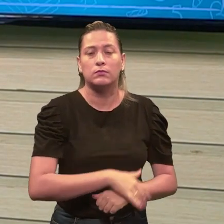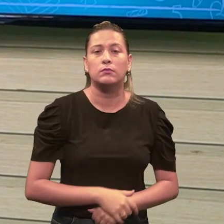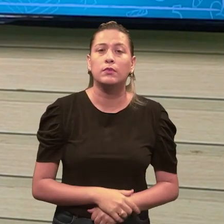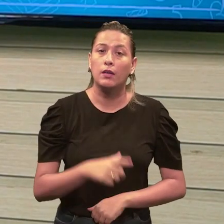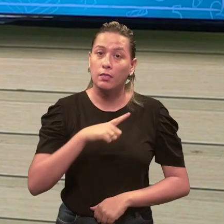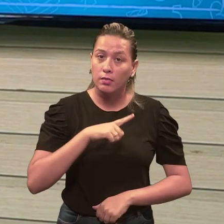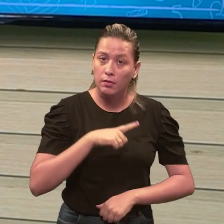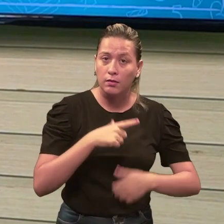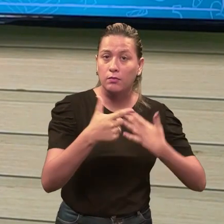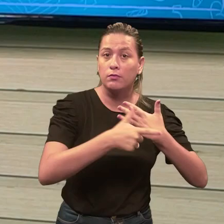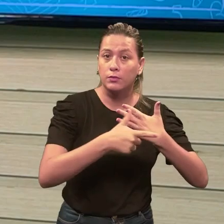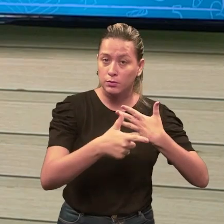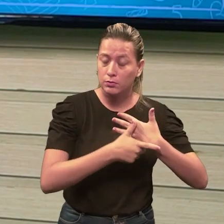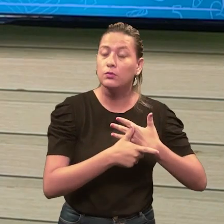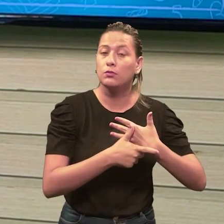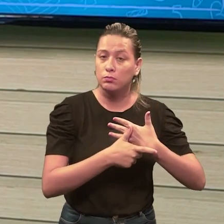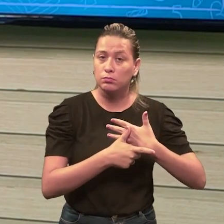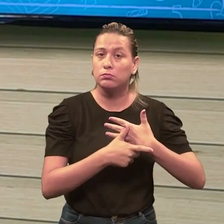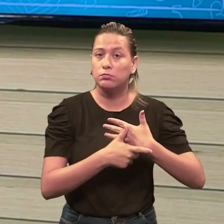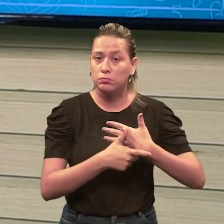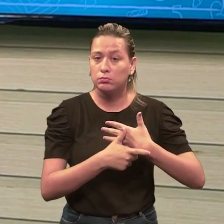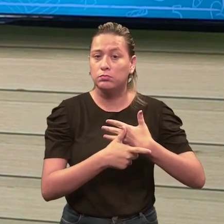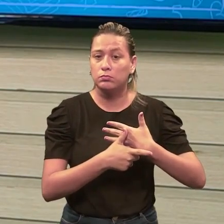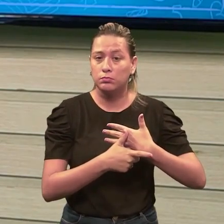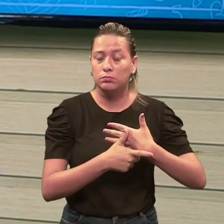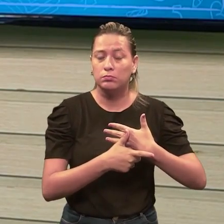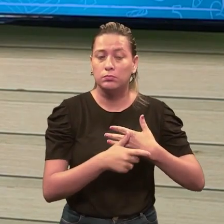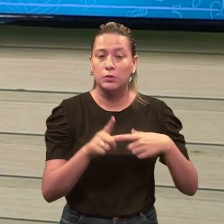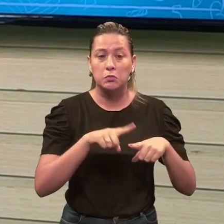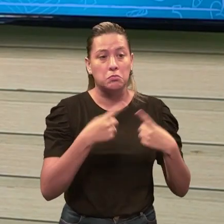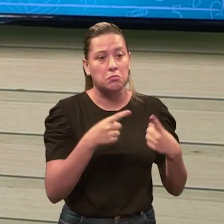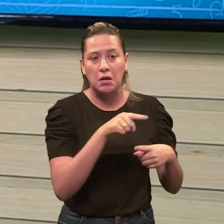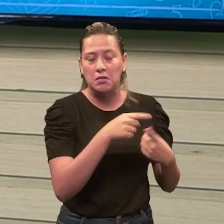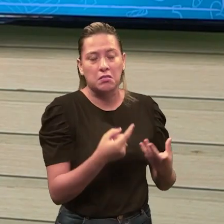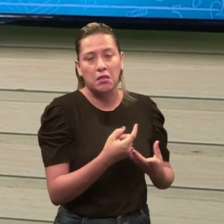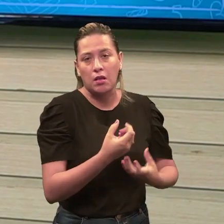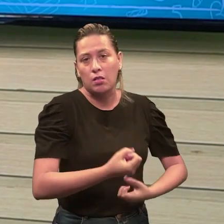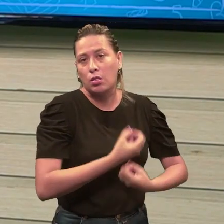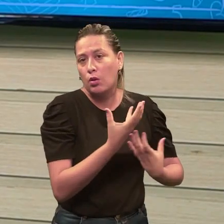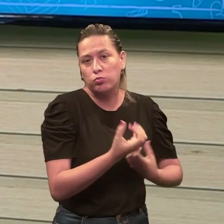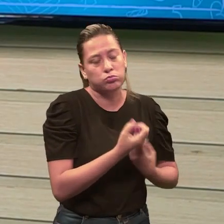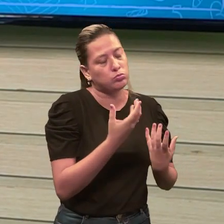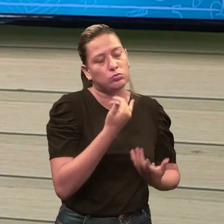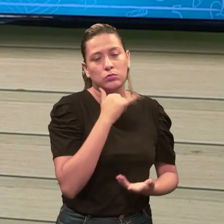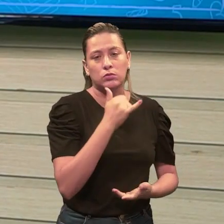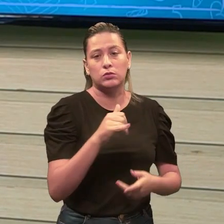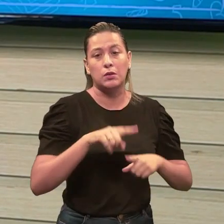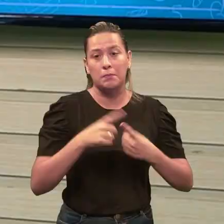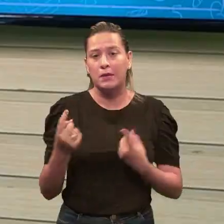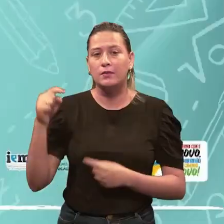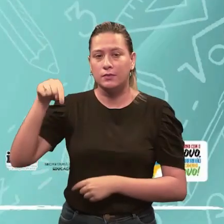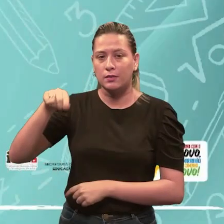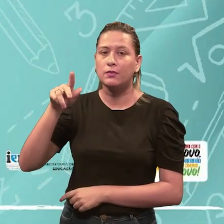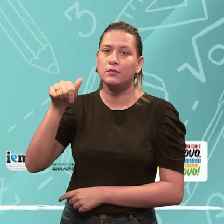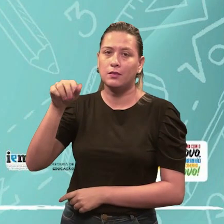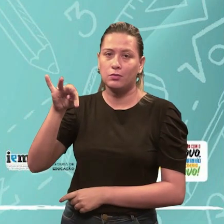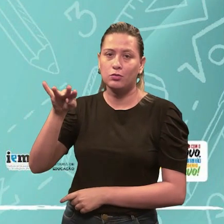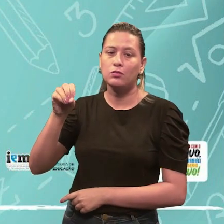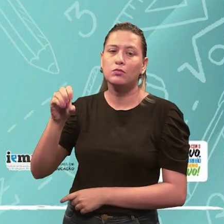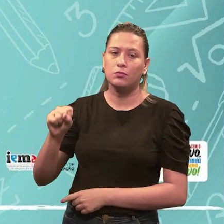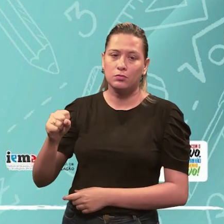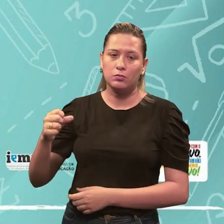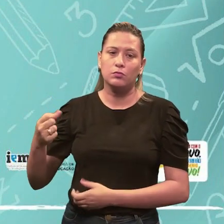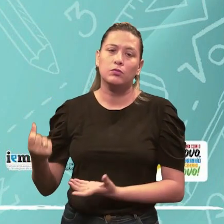tem funções importantes, só que eles não geram. Mas esse aqui, teoricamente, como é ativo, ele gera energia. Então, também